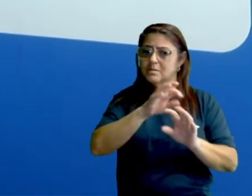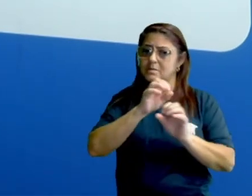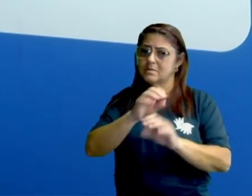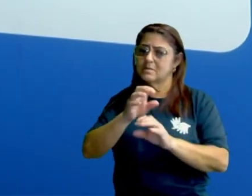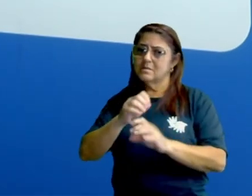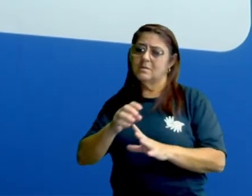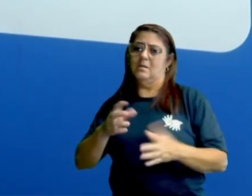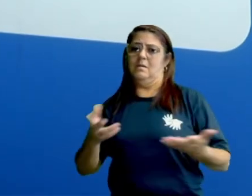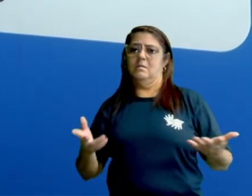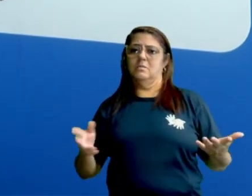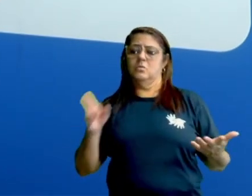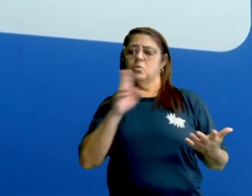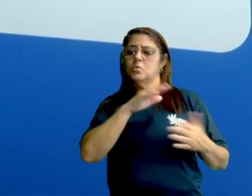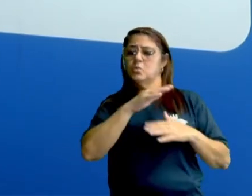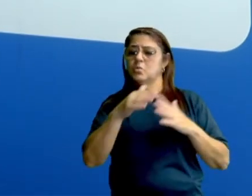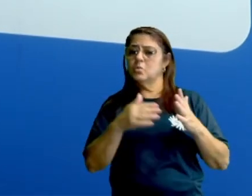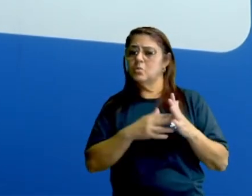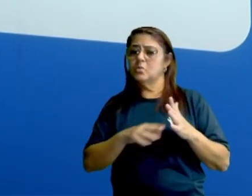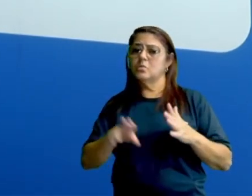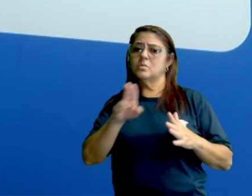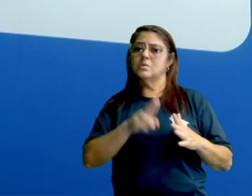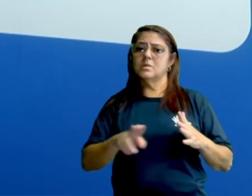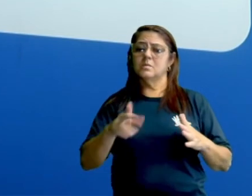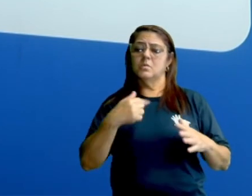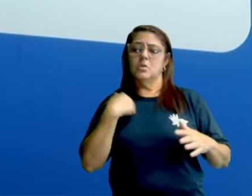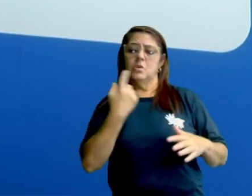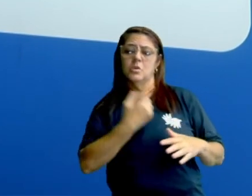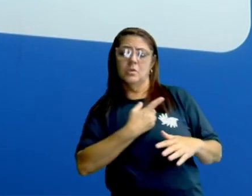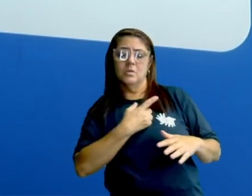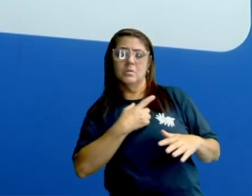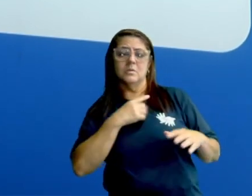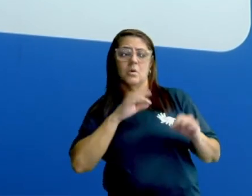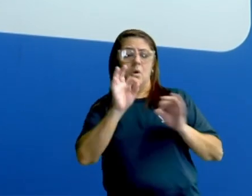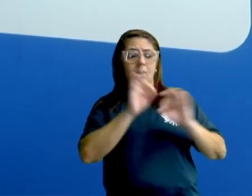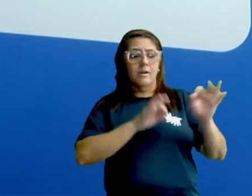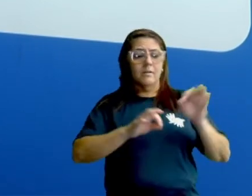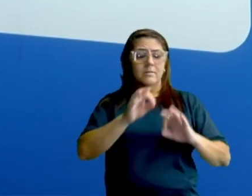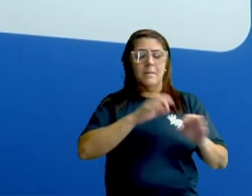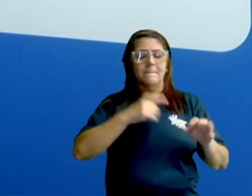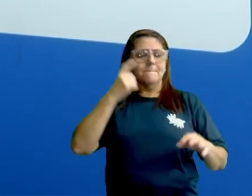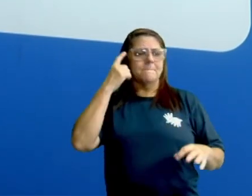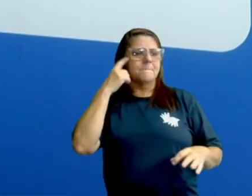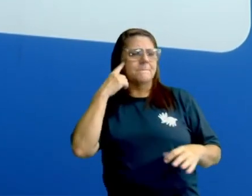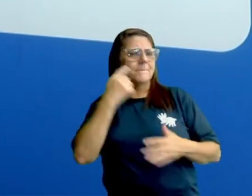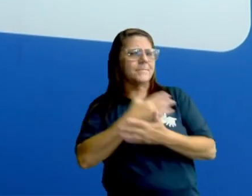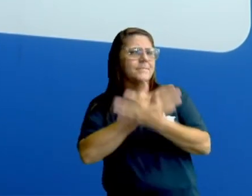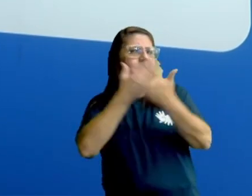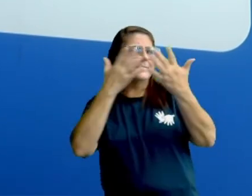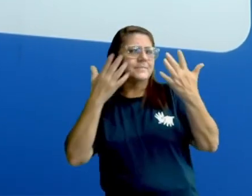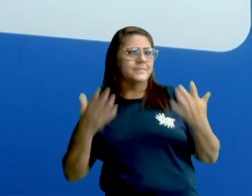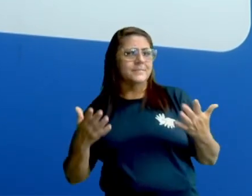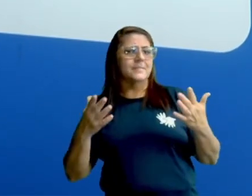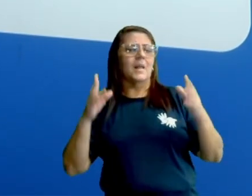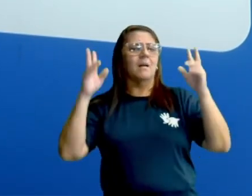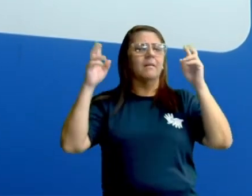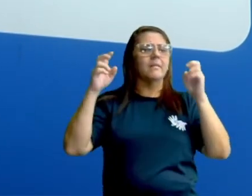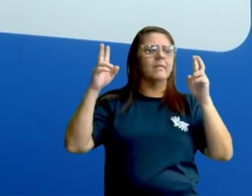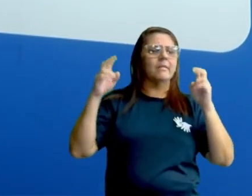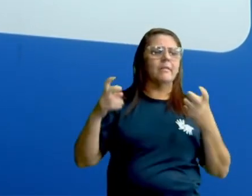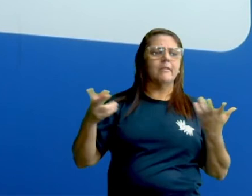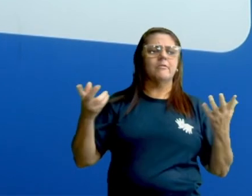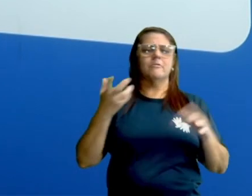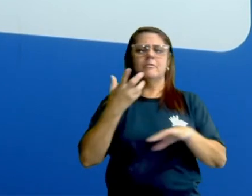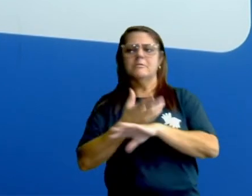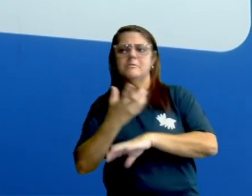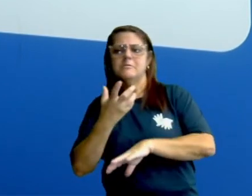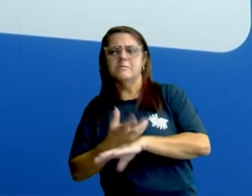uso de todo esse material, porque a gente trabalha sempre pensando em você. Então, cada conteúdo é feito com muito amor